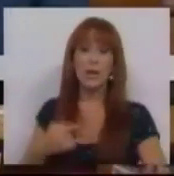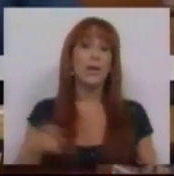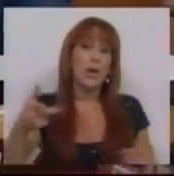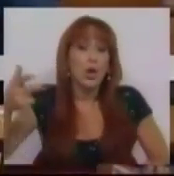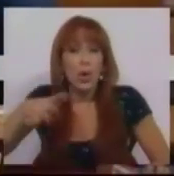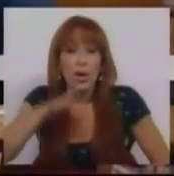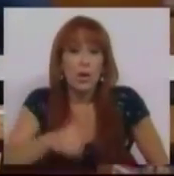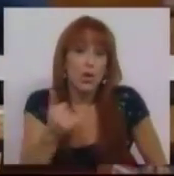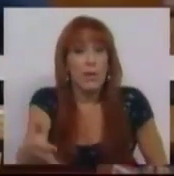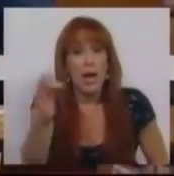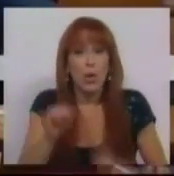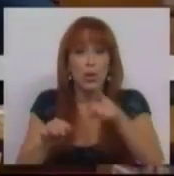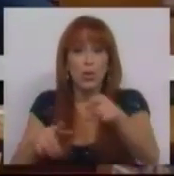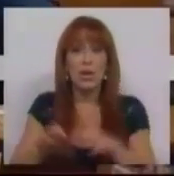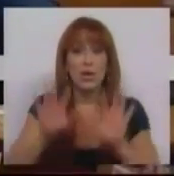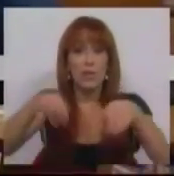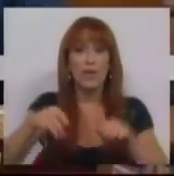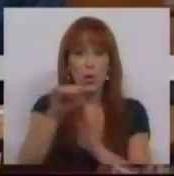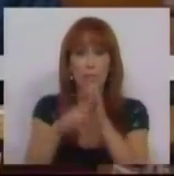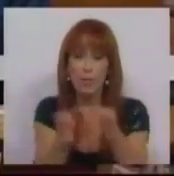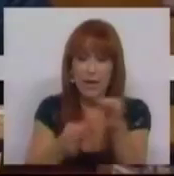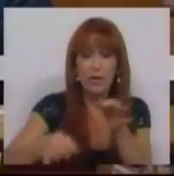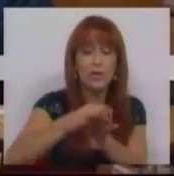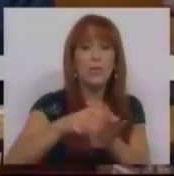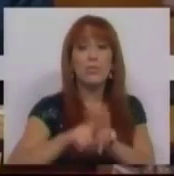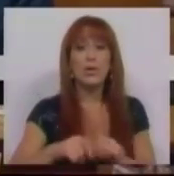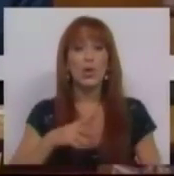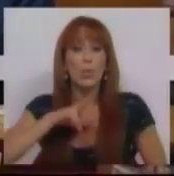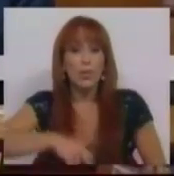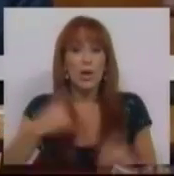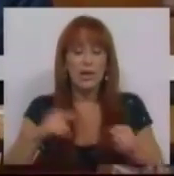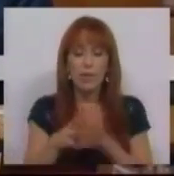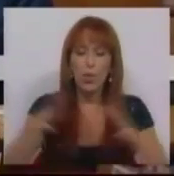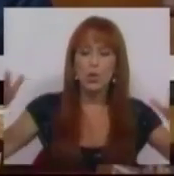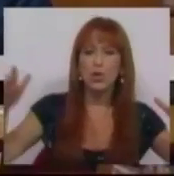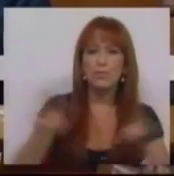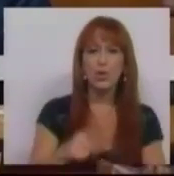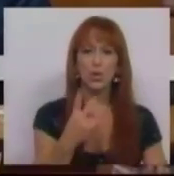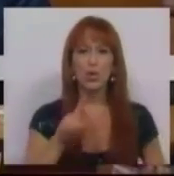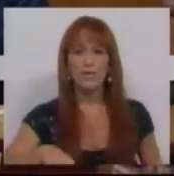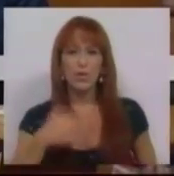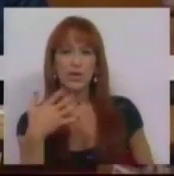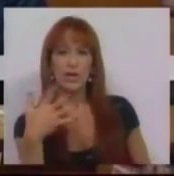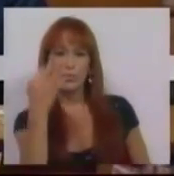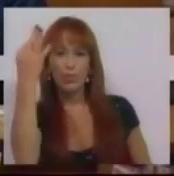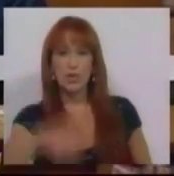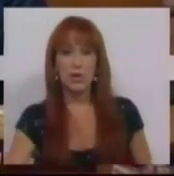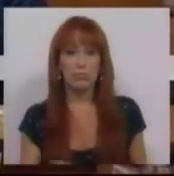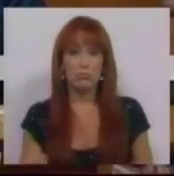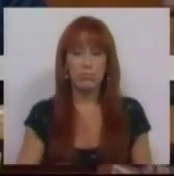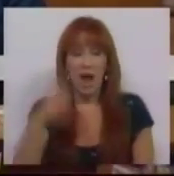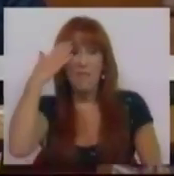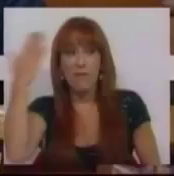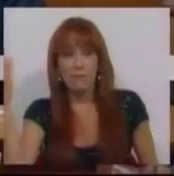Dizia a Troika que em 2014, no final do programa de ajustamento, Portugal teria um crescimento de 2,5%,